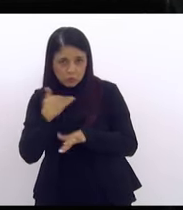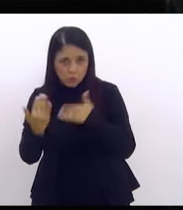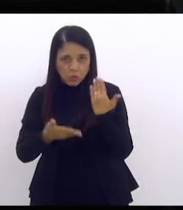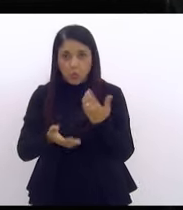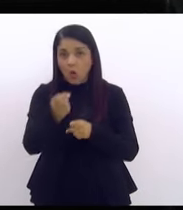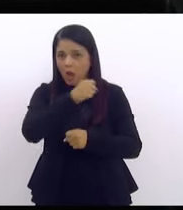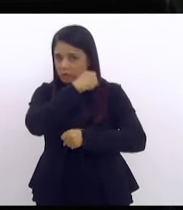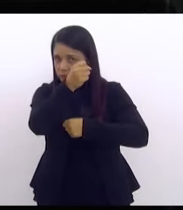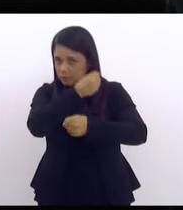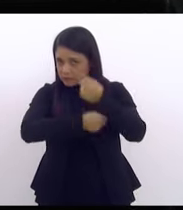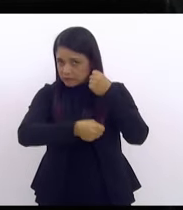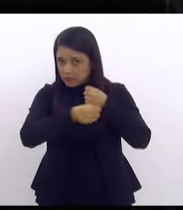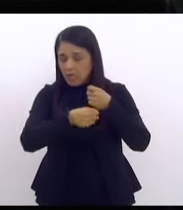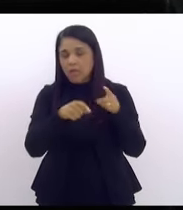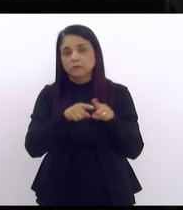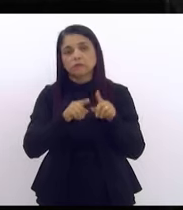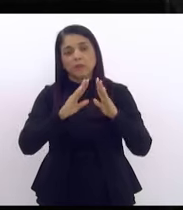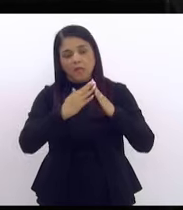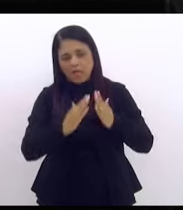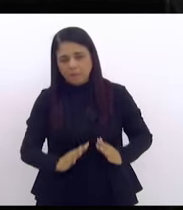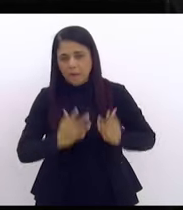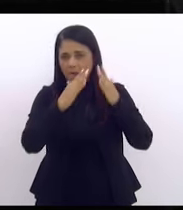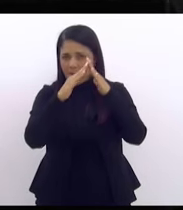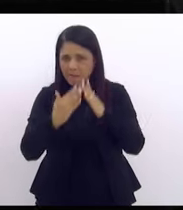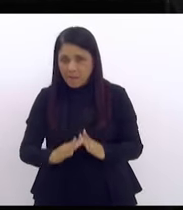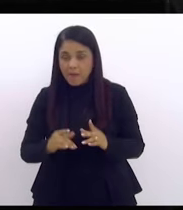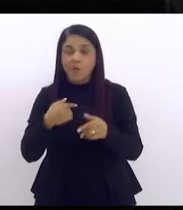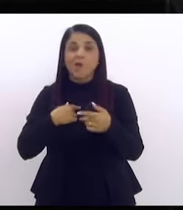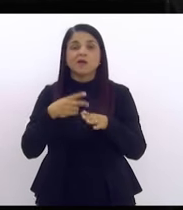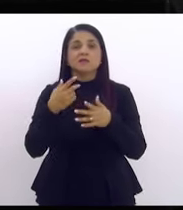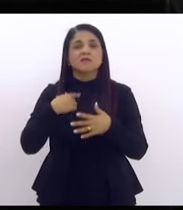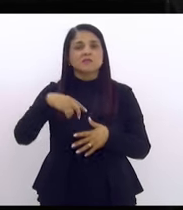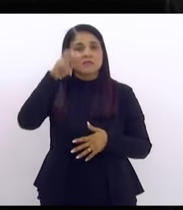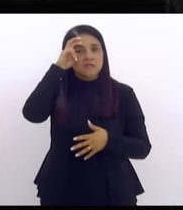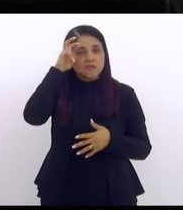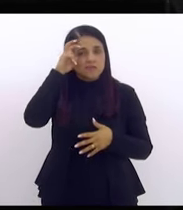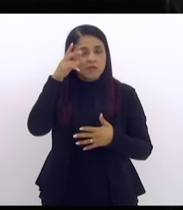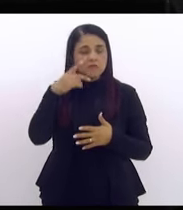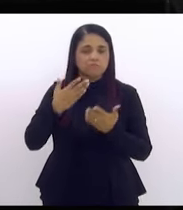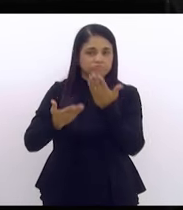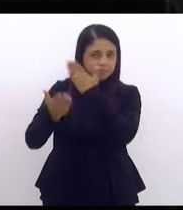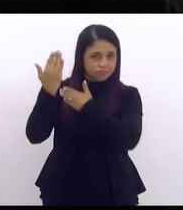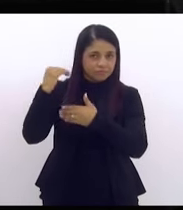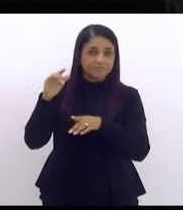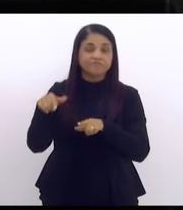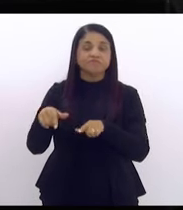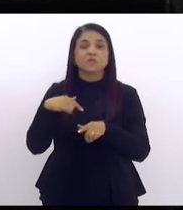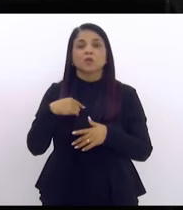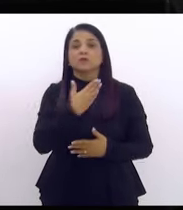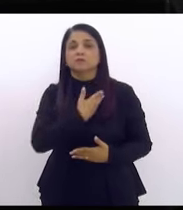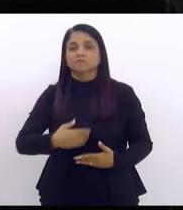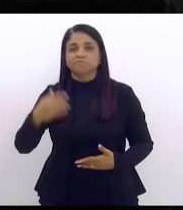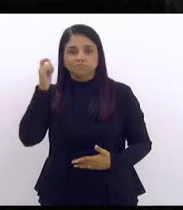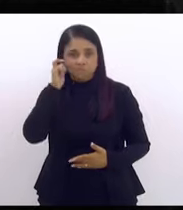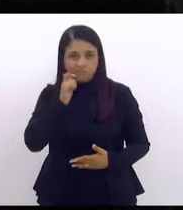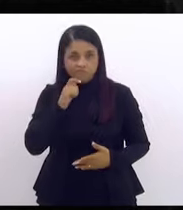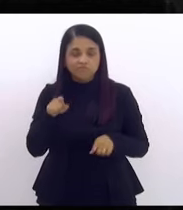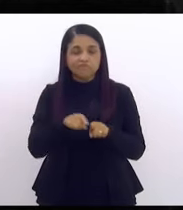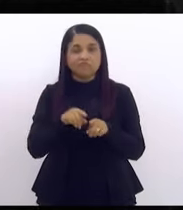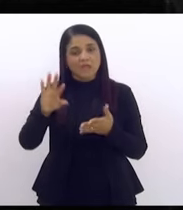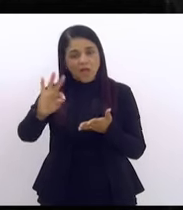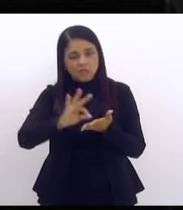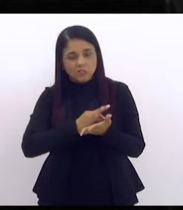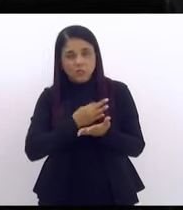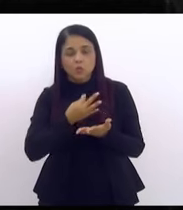unidades habitacionais. Quinta-feira passada, o governador Cláudio Castro esteve em Angra dos Reis assinando a ordem